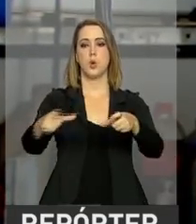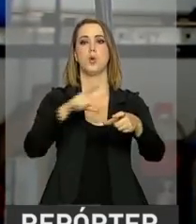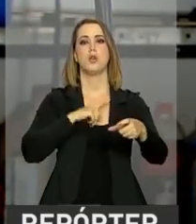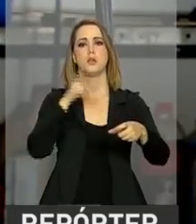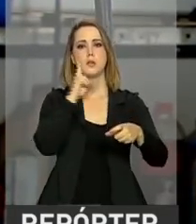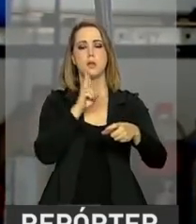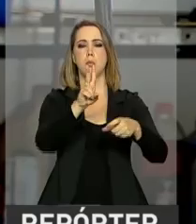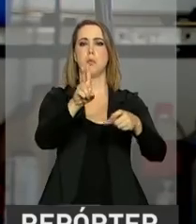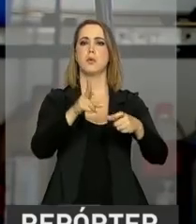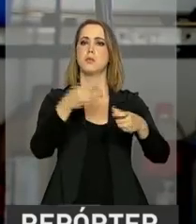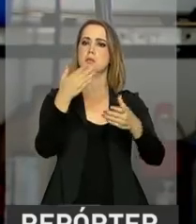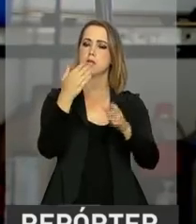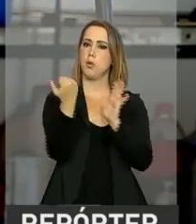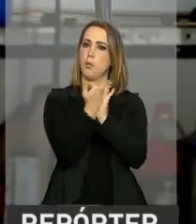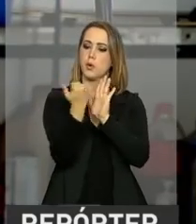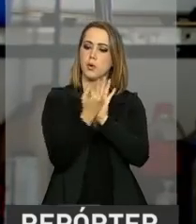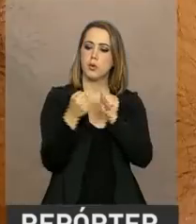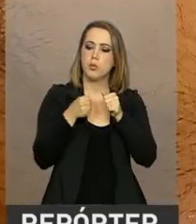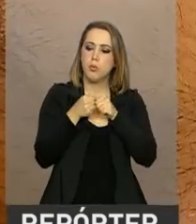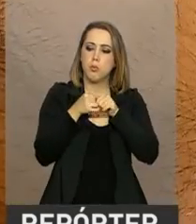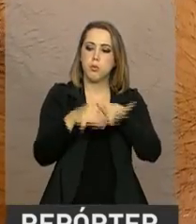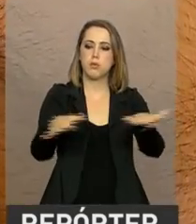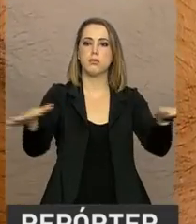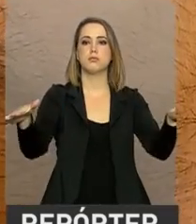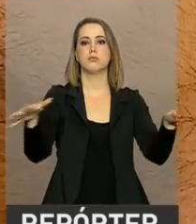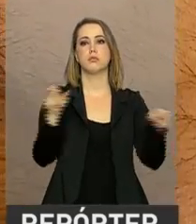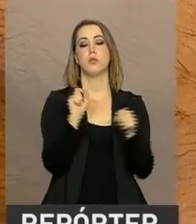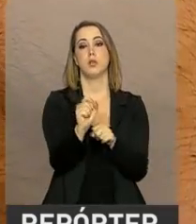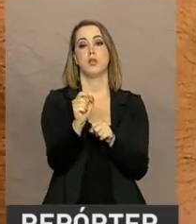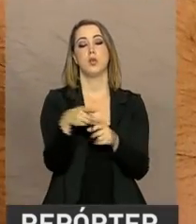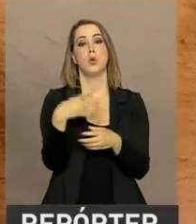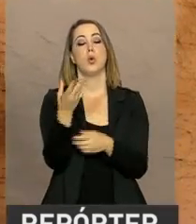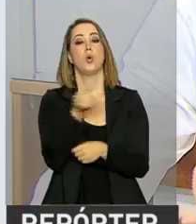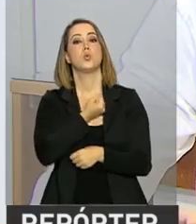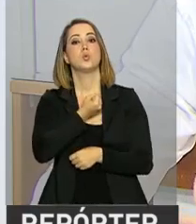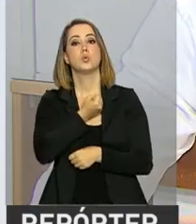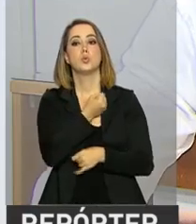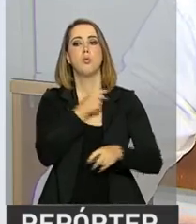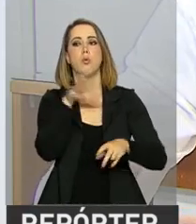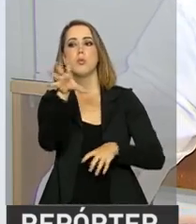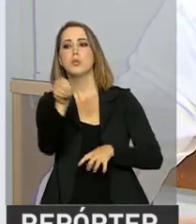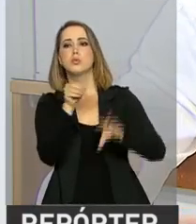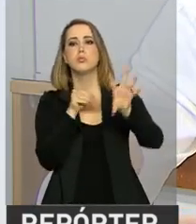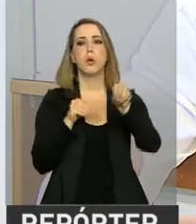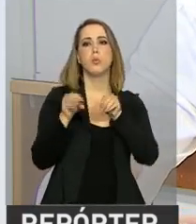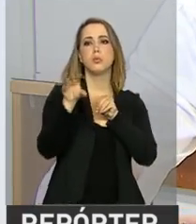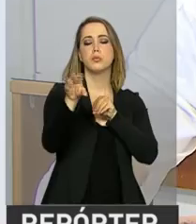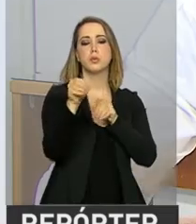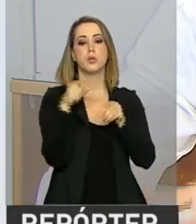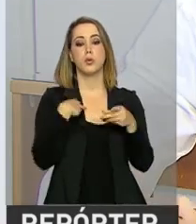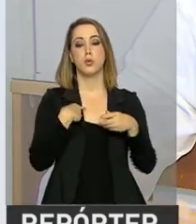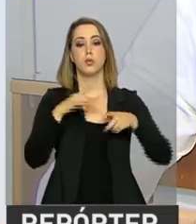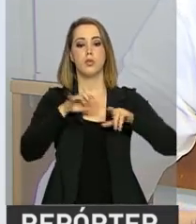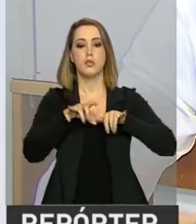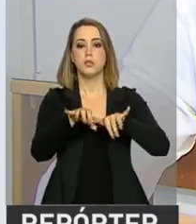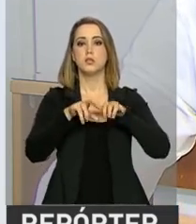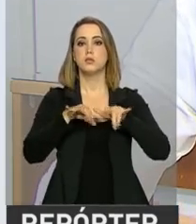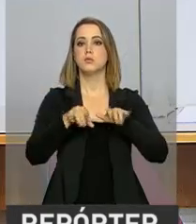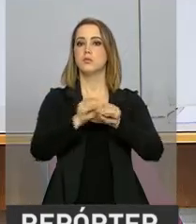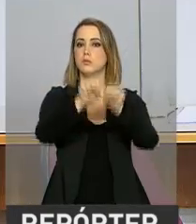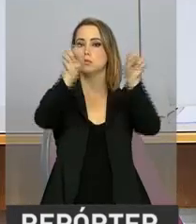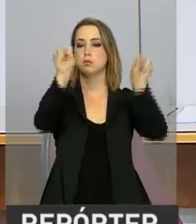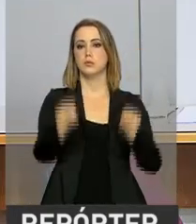para que o programa possa crescer cada vez mais os dados coletados vão ser incluídos em uma plataforma virtual do programa